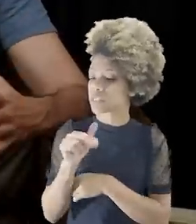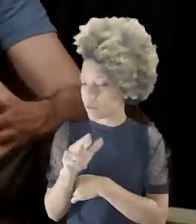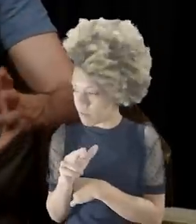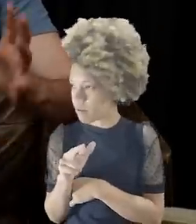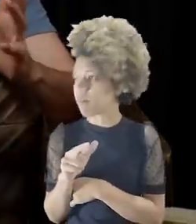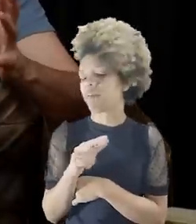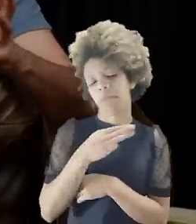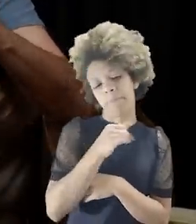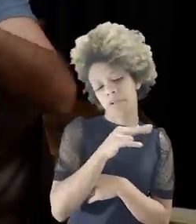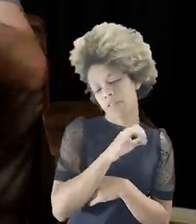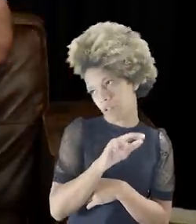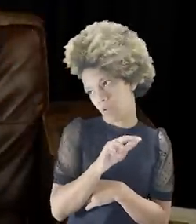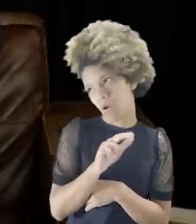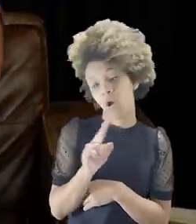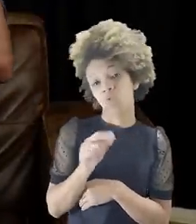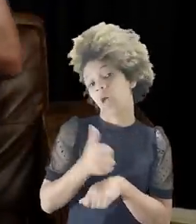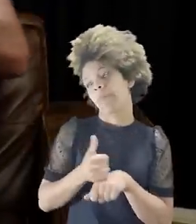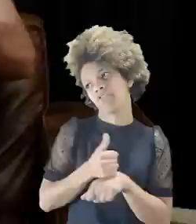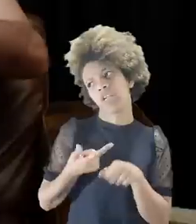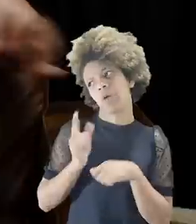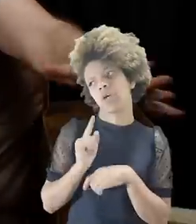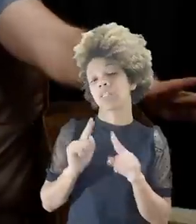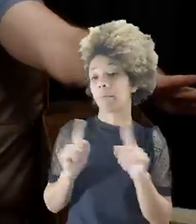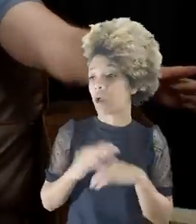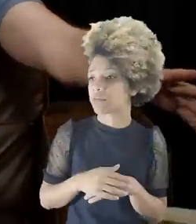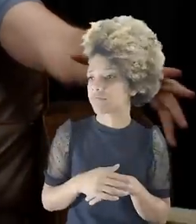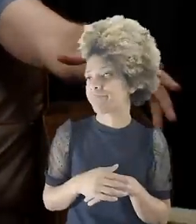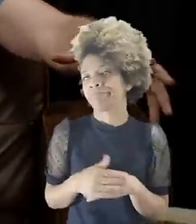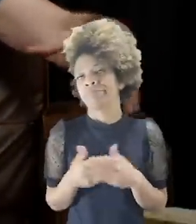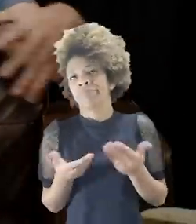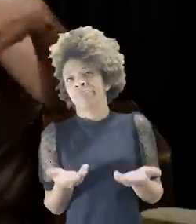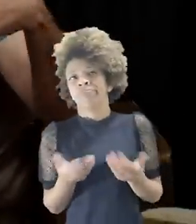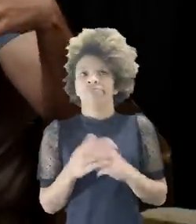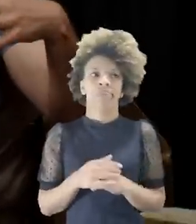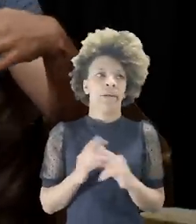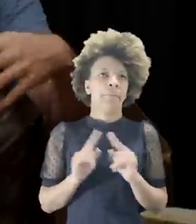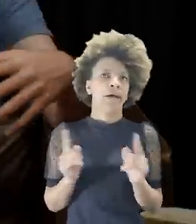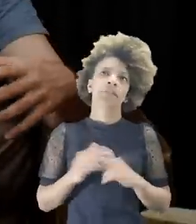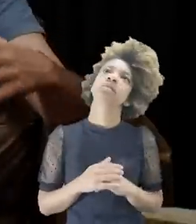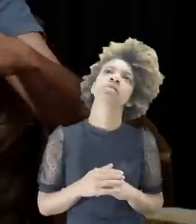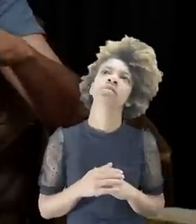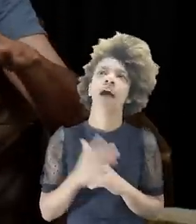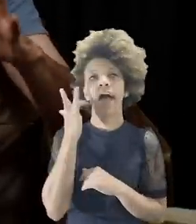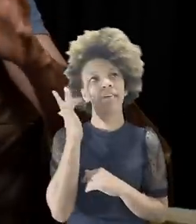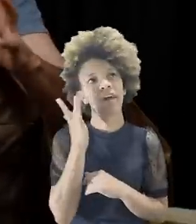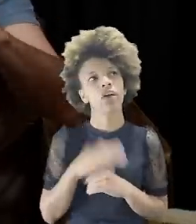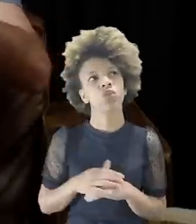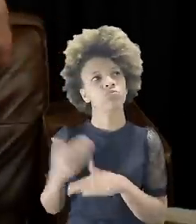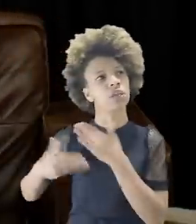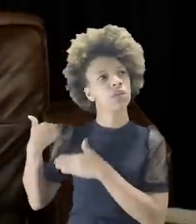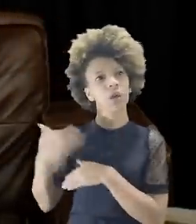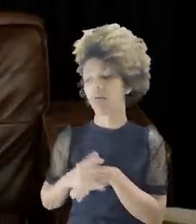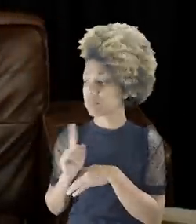naquela época era um não era tão profissional quanto hoje mas assim eu não fico assim ah não mas era mais fácil naquela época não